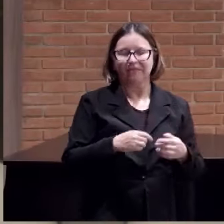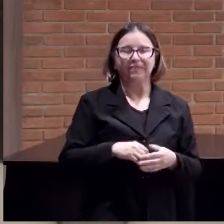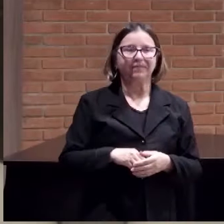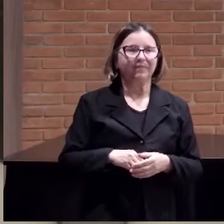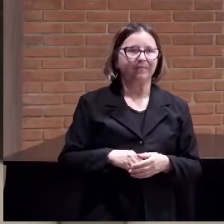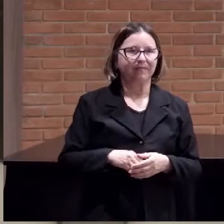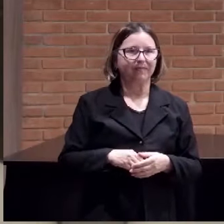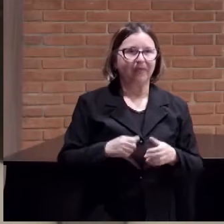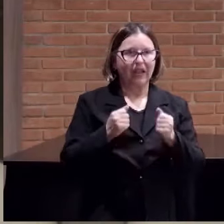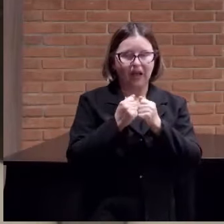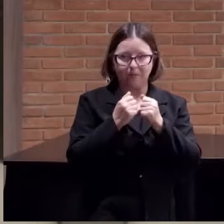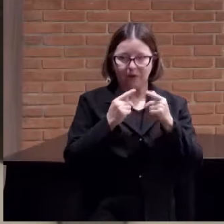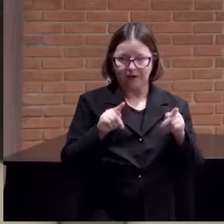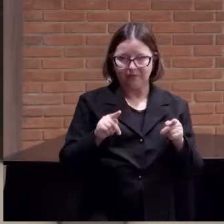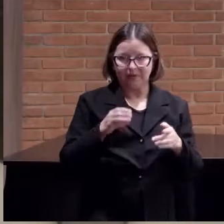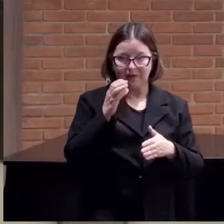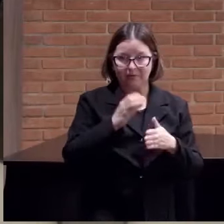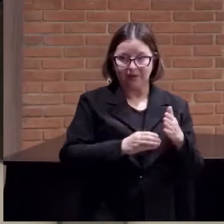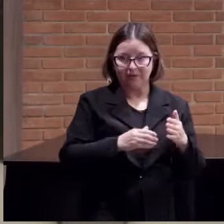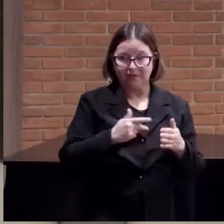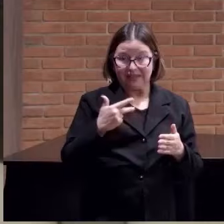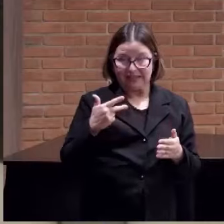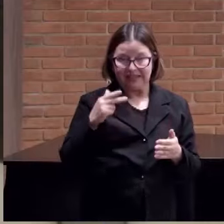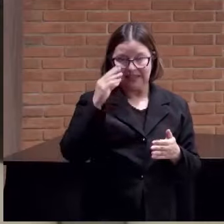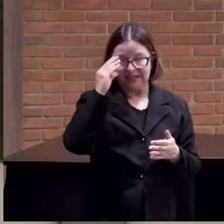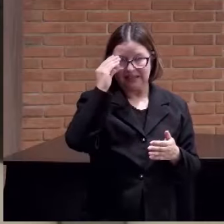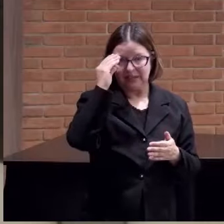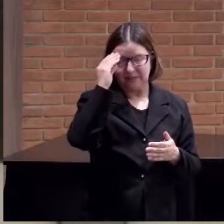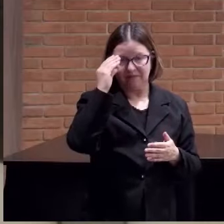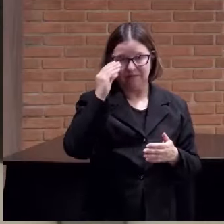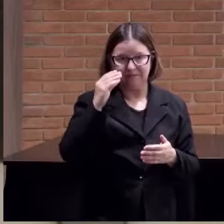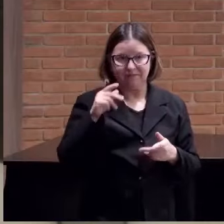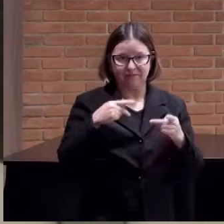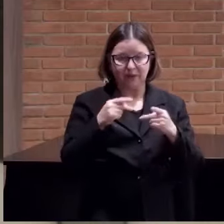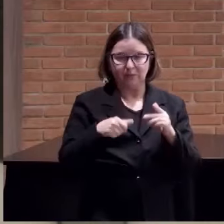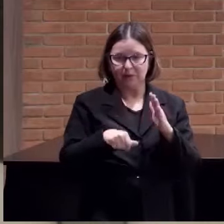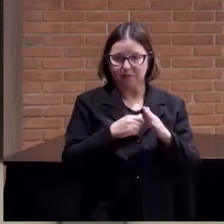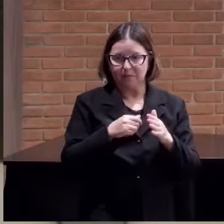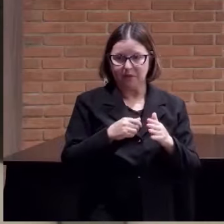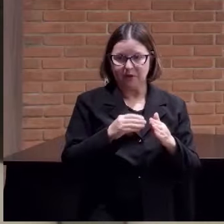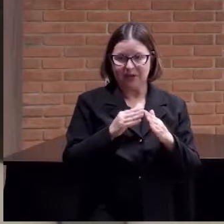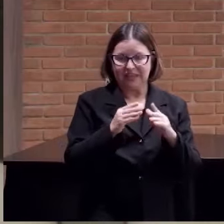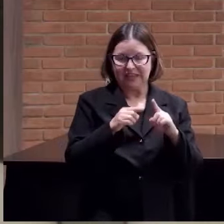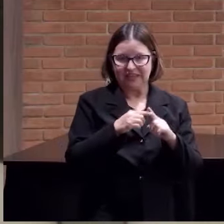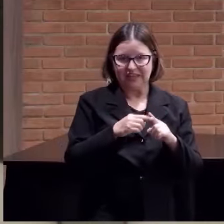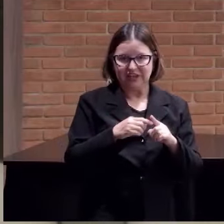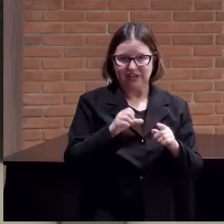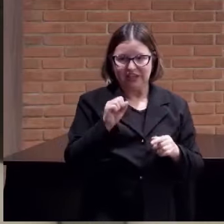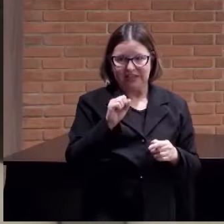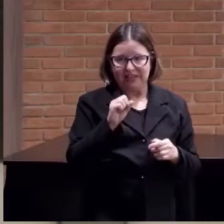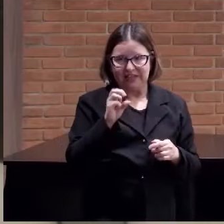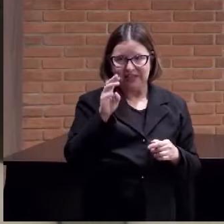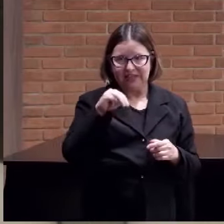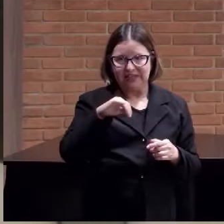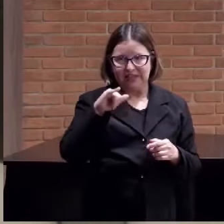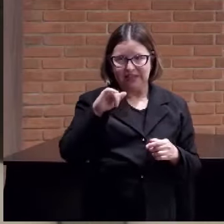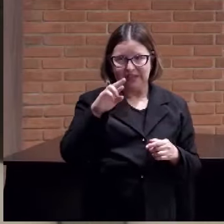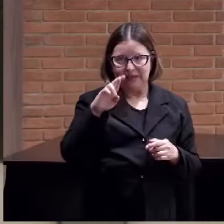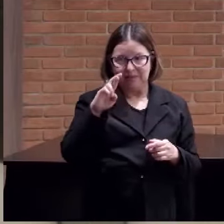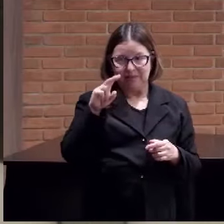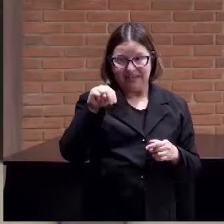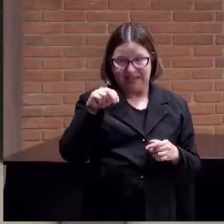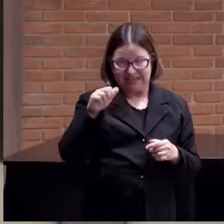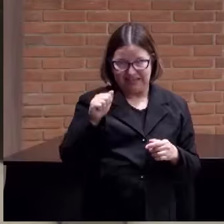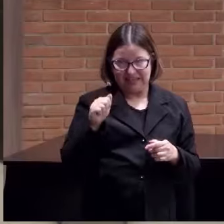Apocalipse 3, e aquela é a igreja de Esmirna. Agora é a igreja de Filadélfia. A